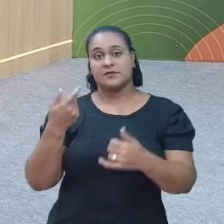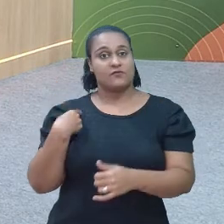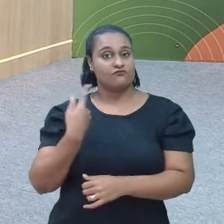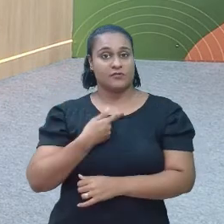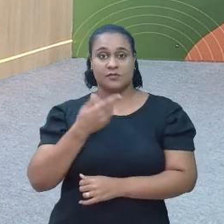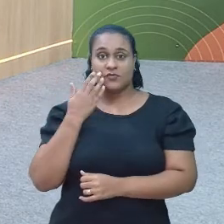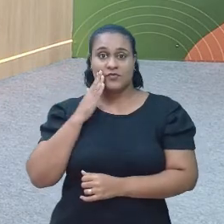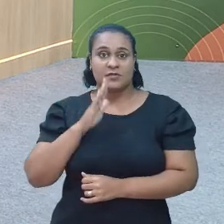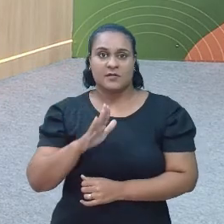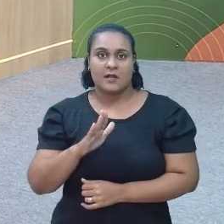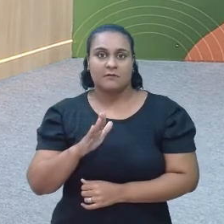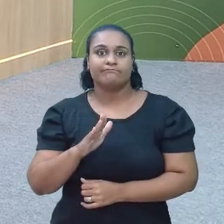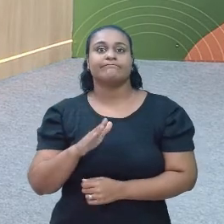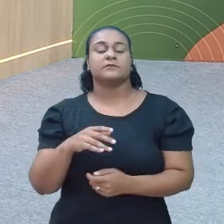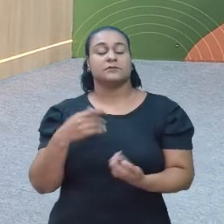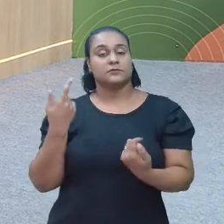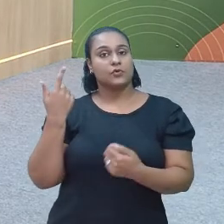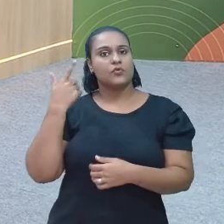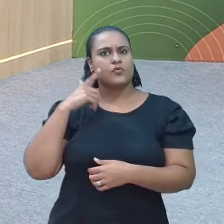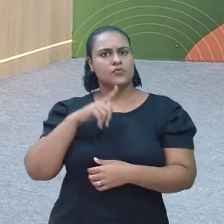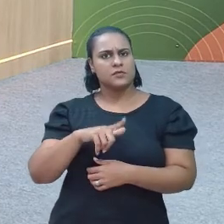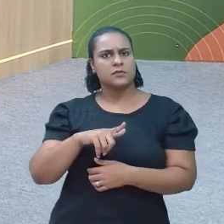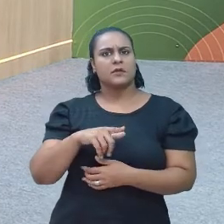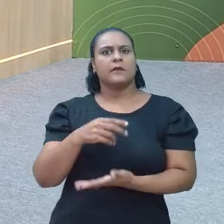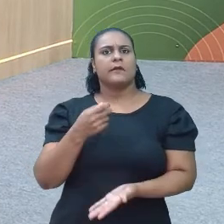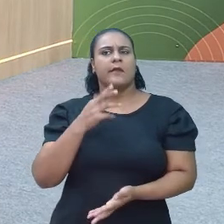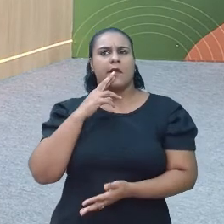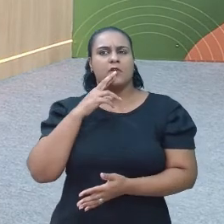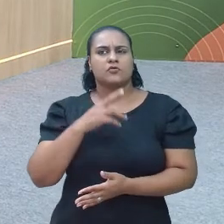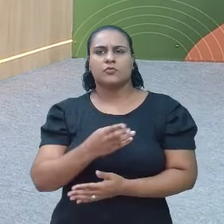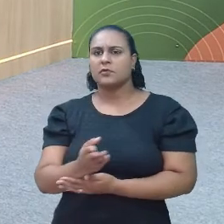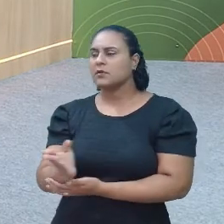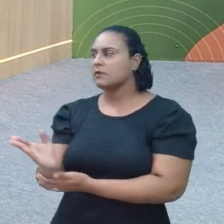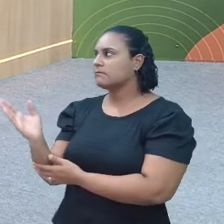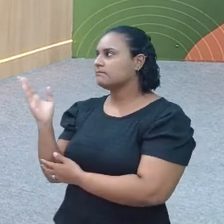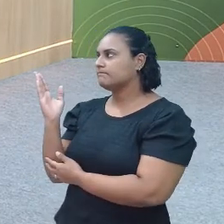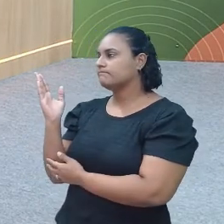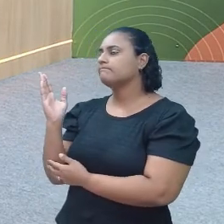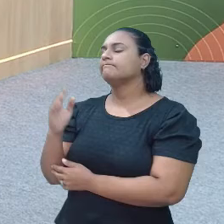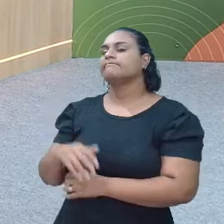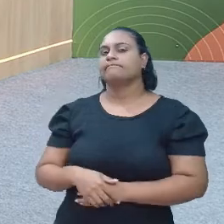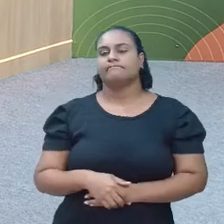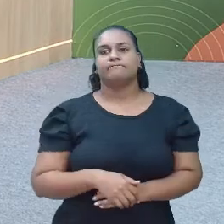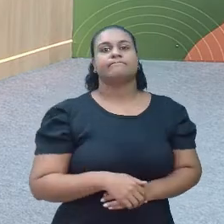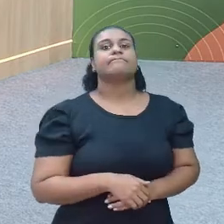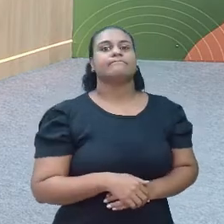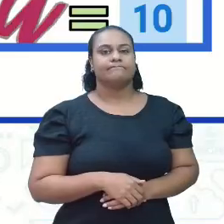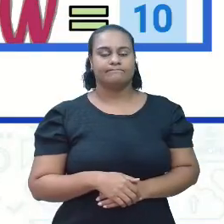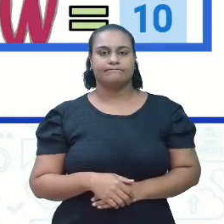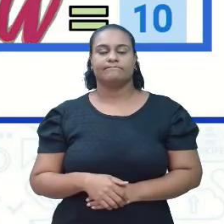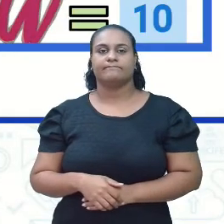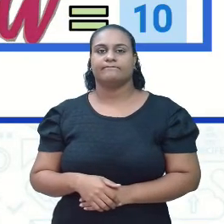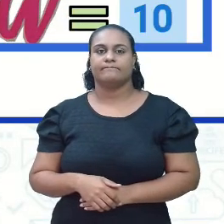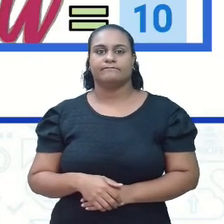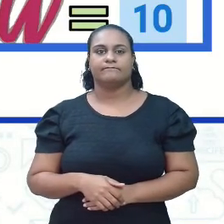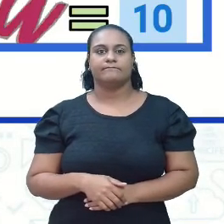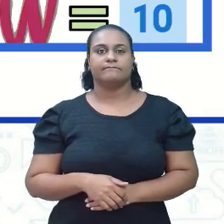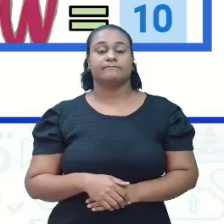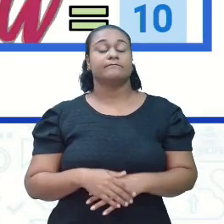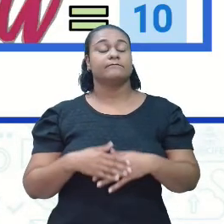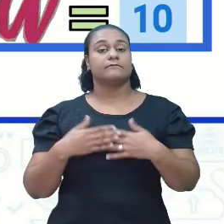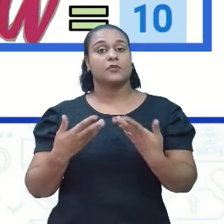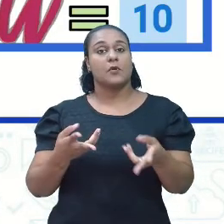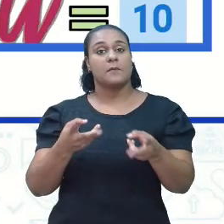eu consegui determiná-las, e para isso eu tenho a solução da equação, no caso do sistema de equações, desculpe.